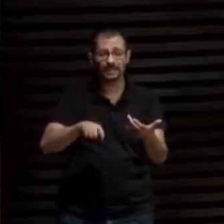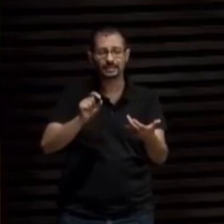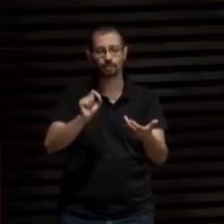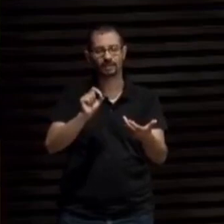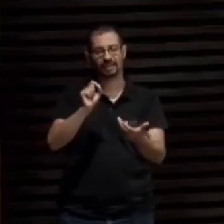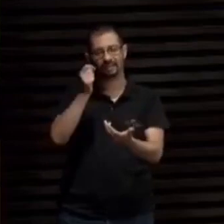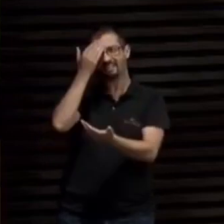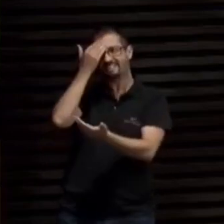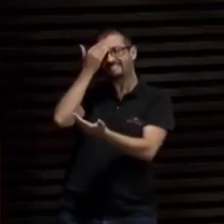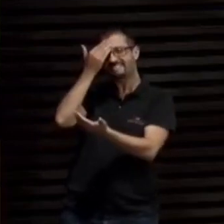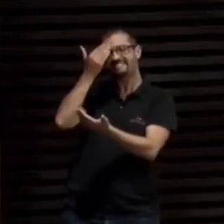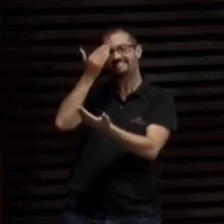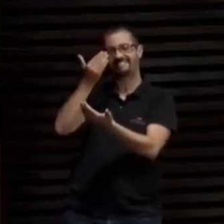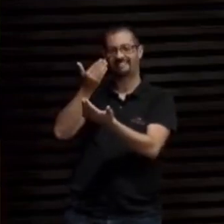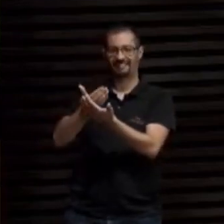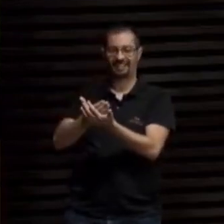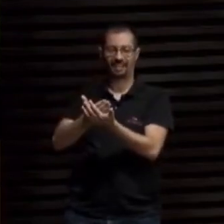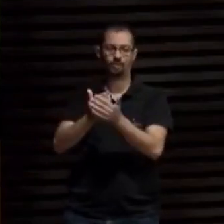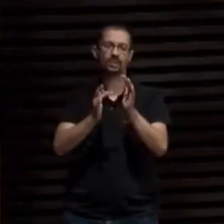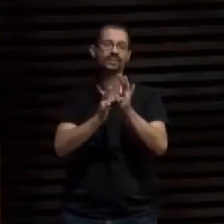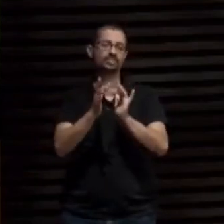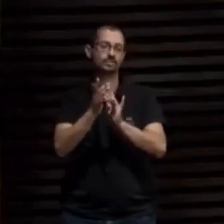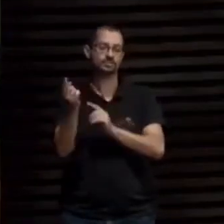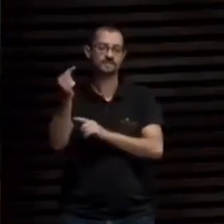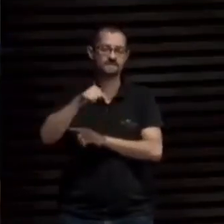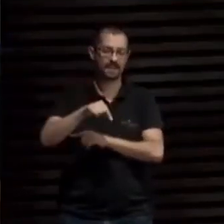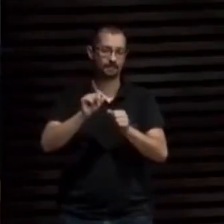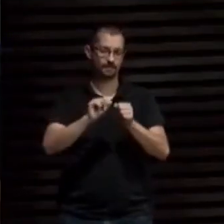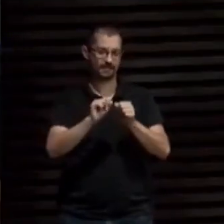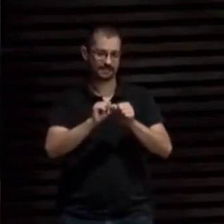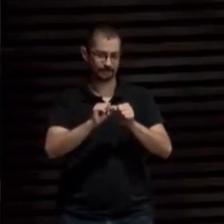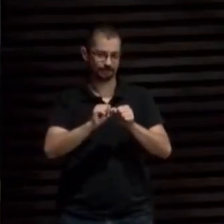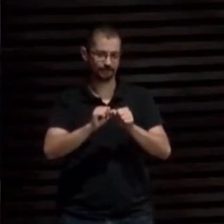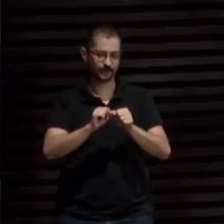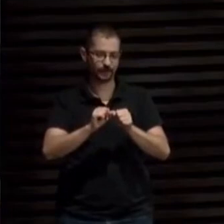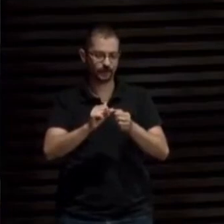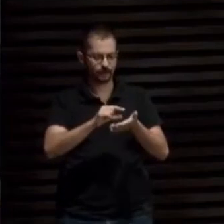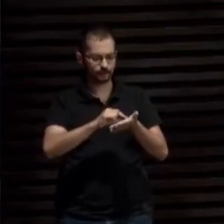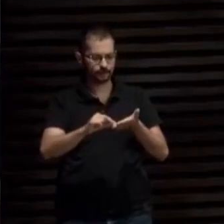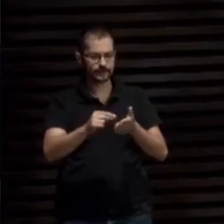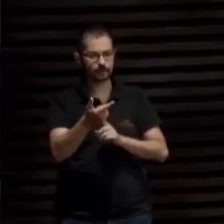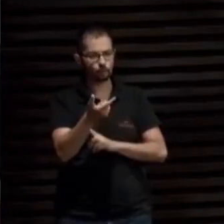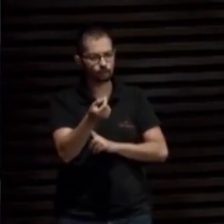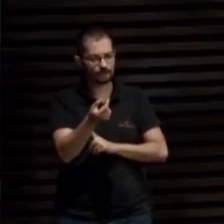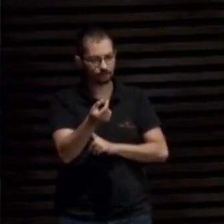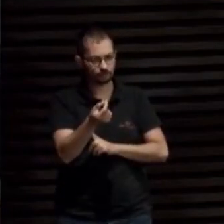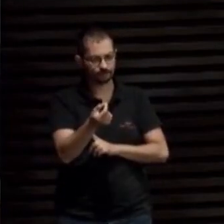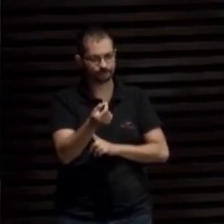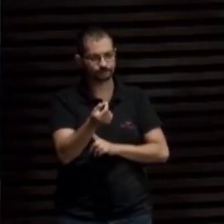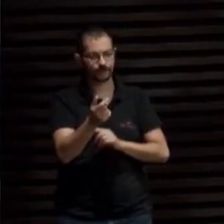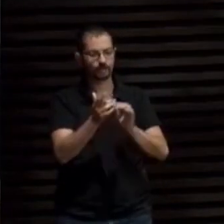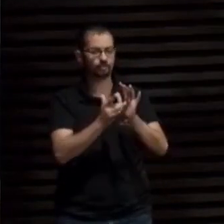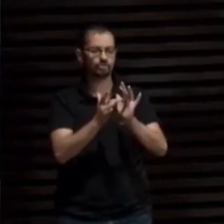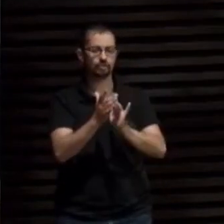que ele veio fazer. Agora, a partir do versículo 20, ele vai